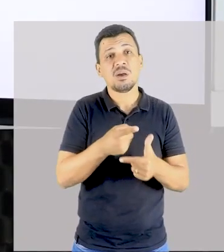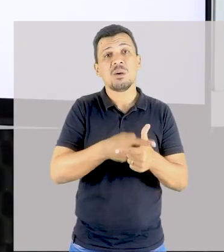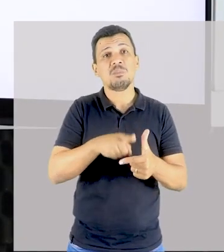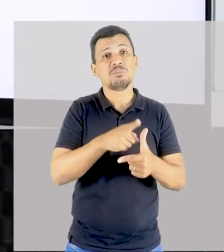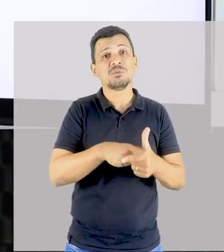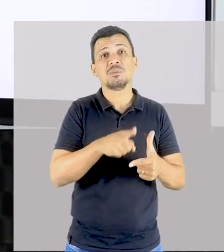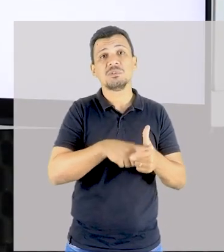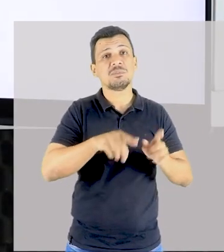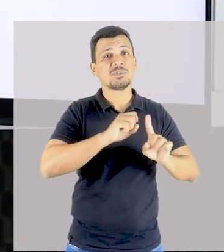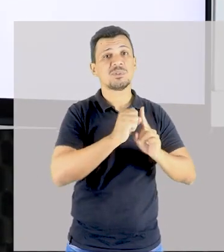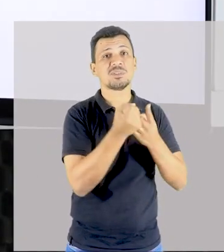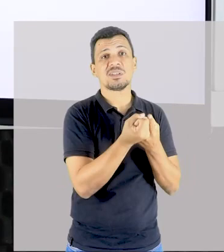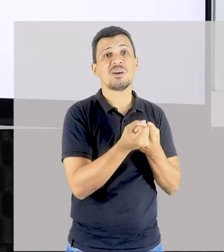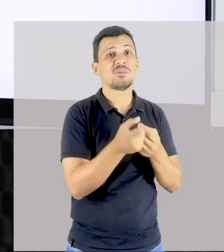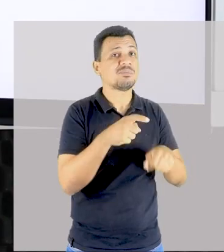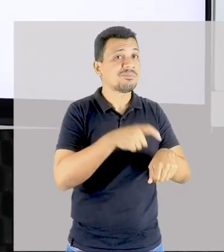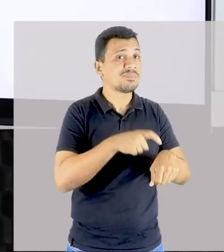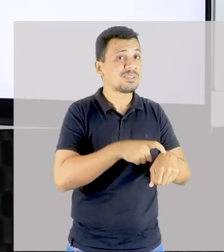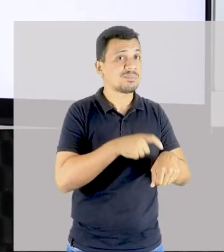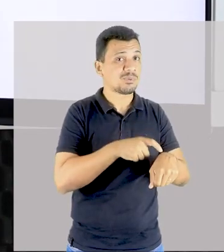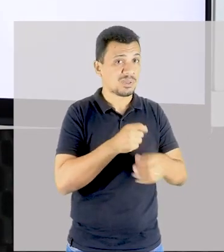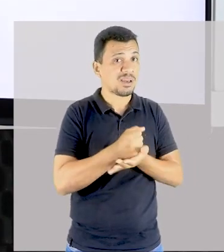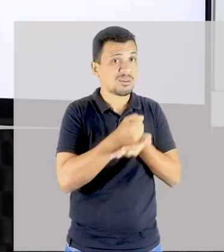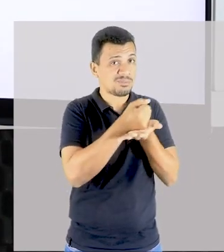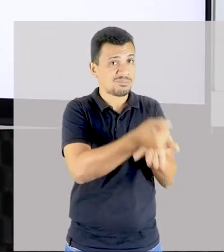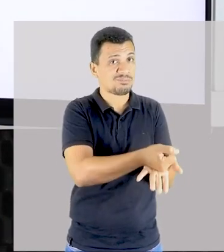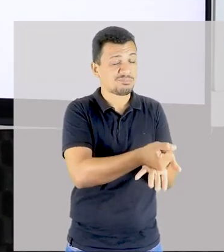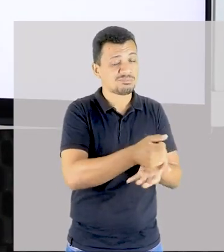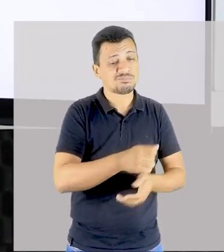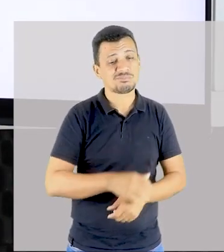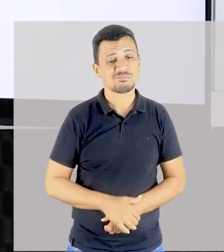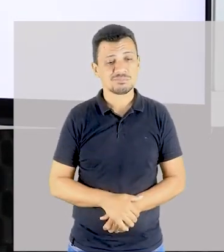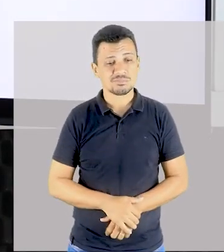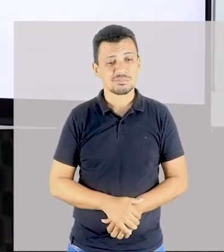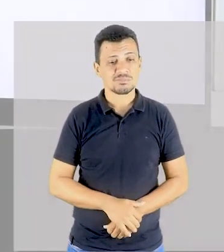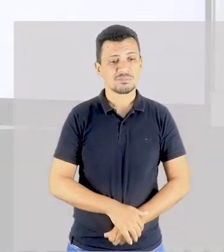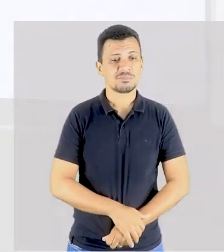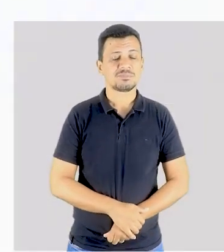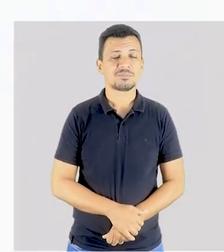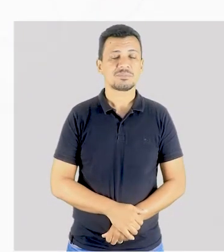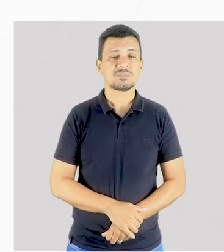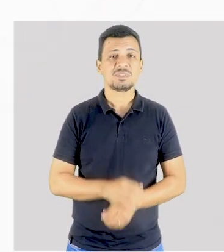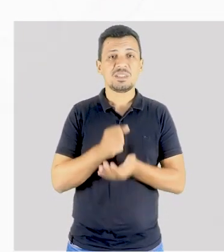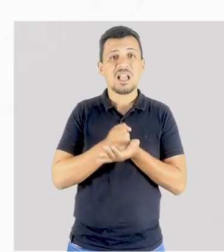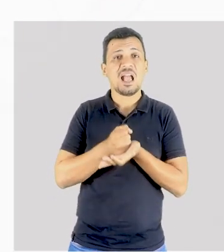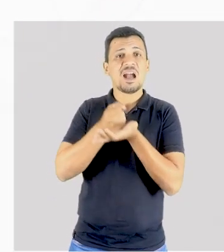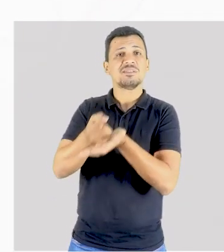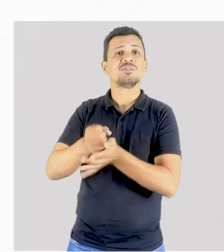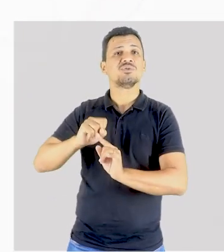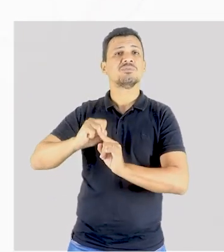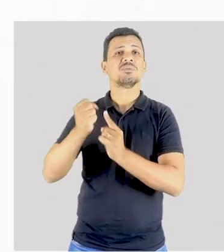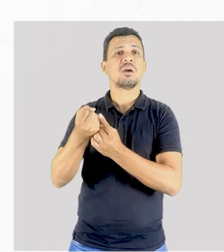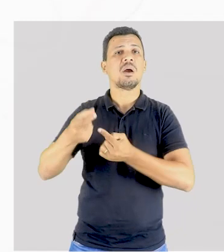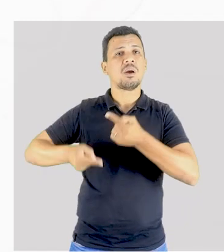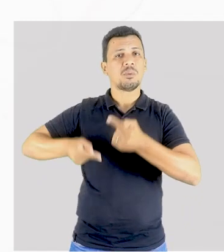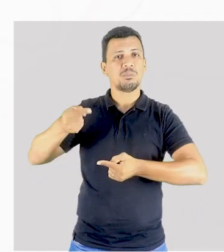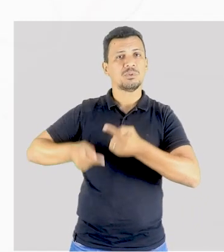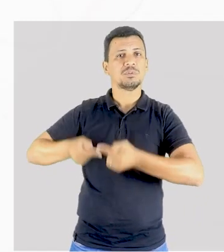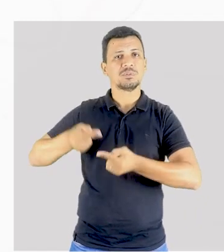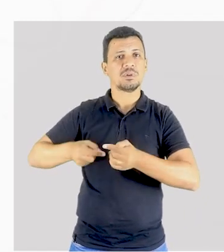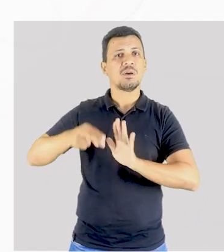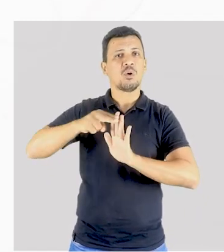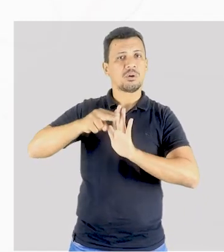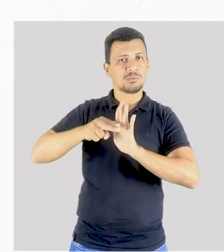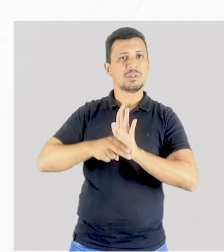é resolvido de forma temporária no caso do assistencialismo a assistência social é uma política pública regulamentada